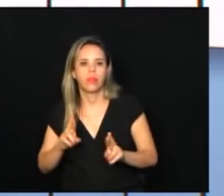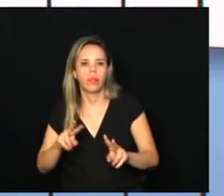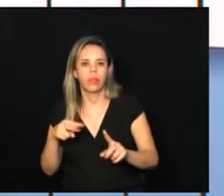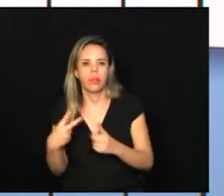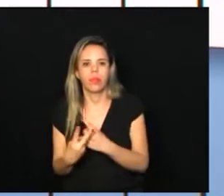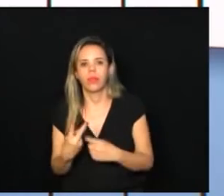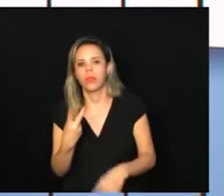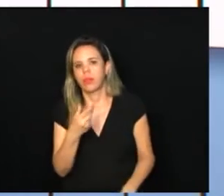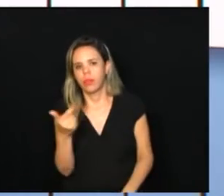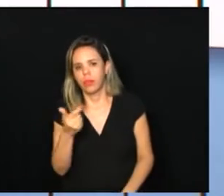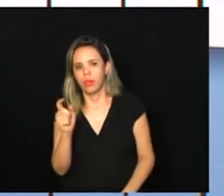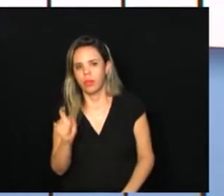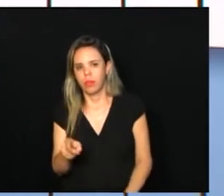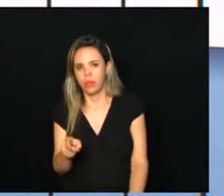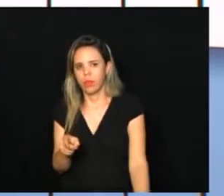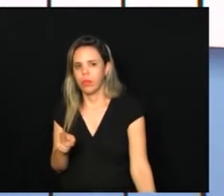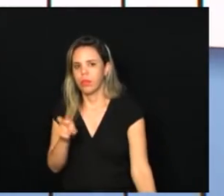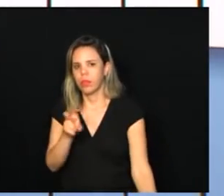de